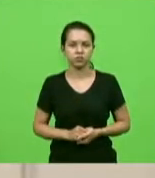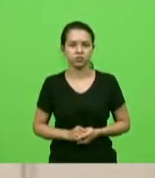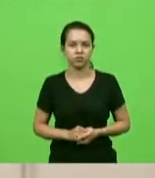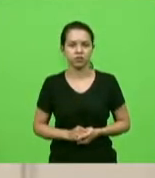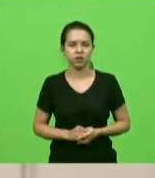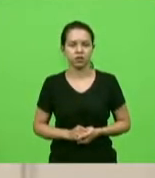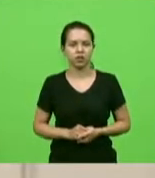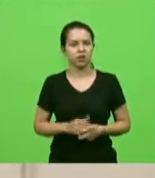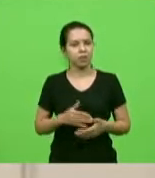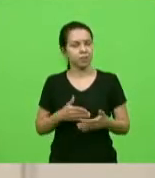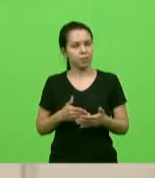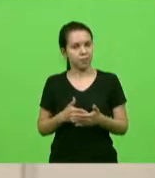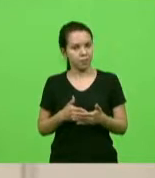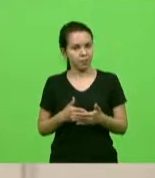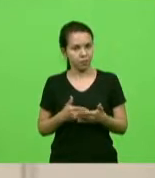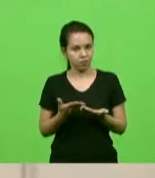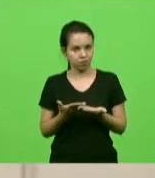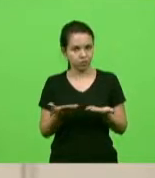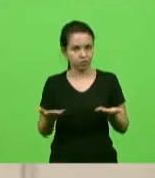privá-los